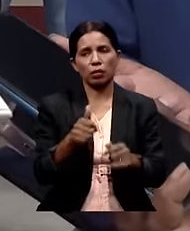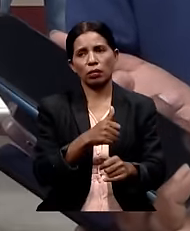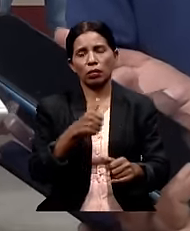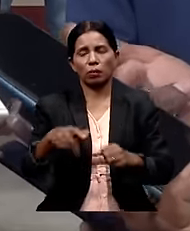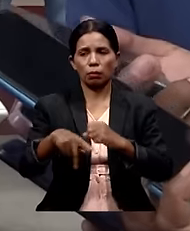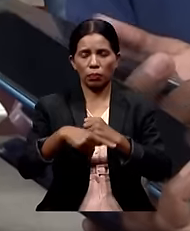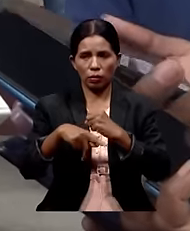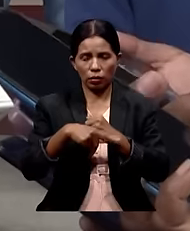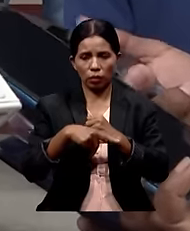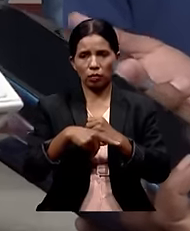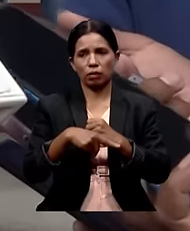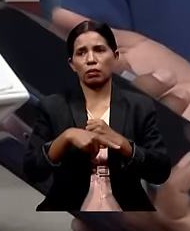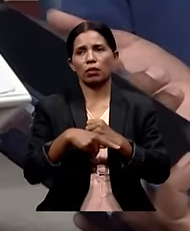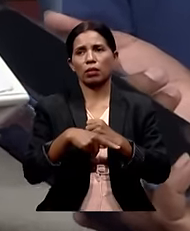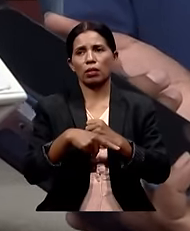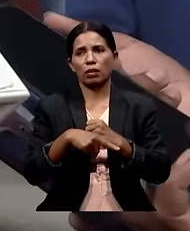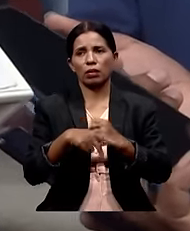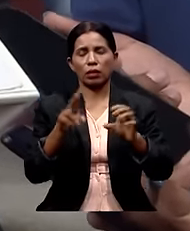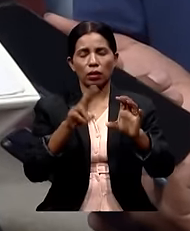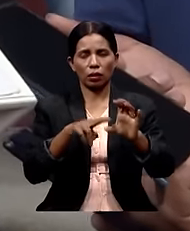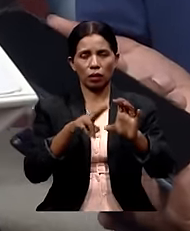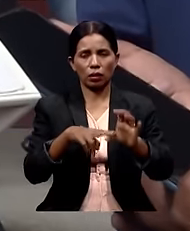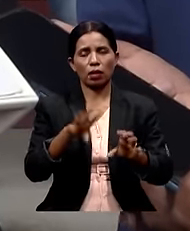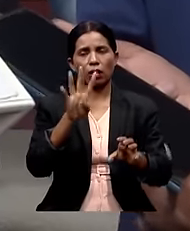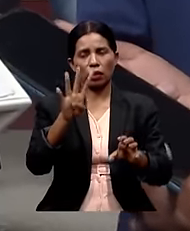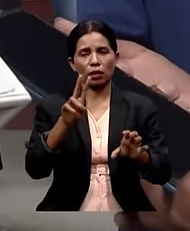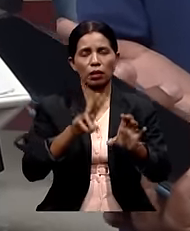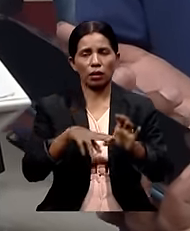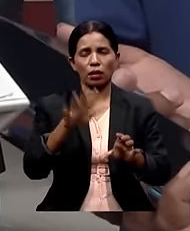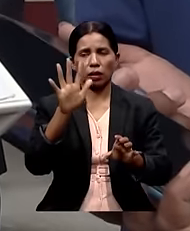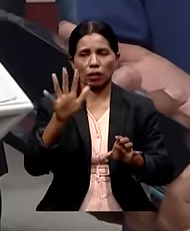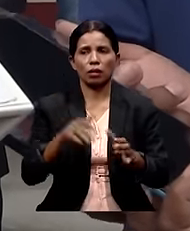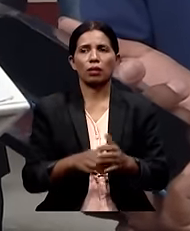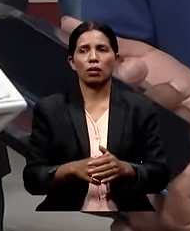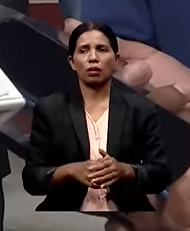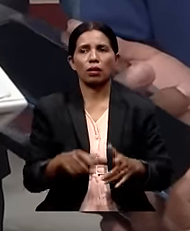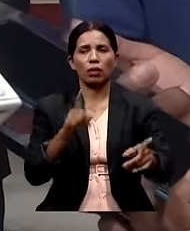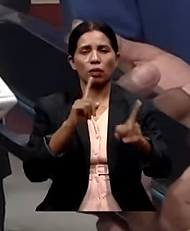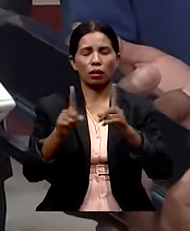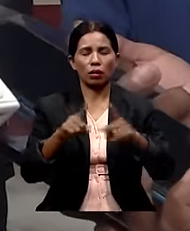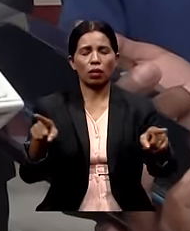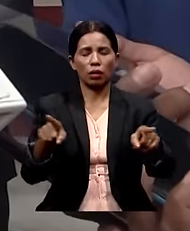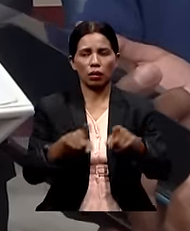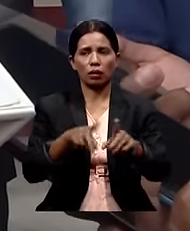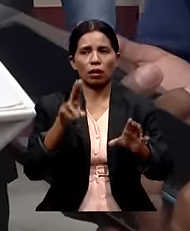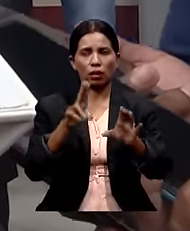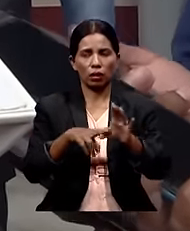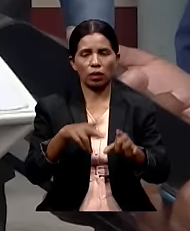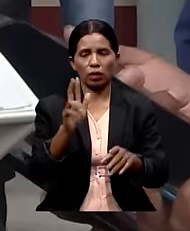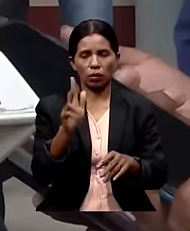partido cadeira Hate, cadeira Lima. Mas colia aquela nessa cadeira, o